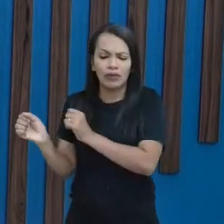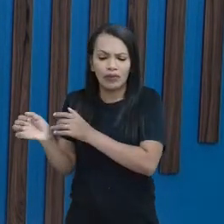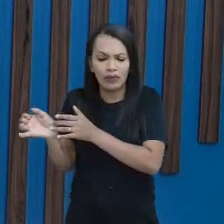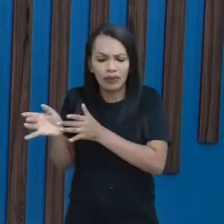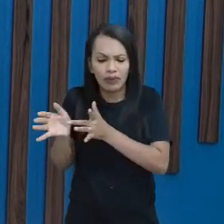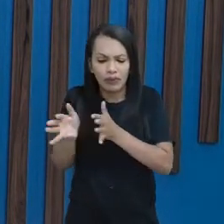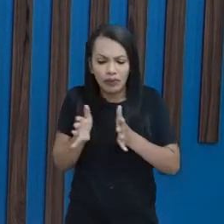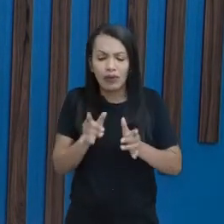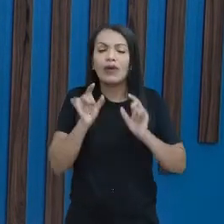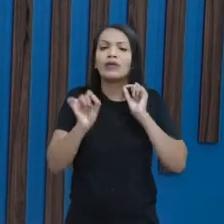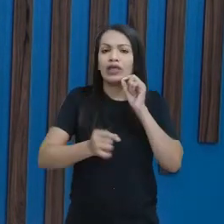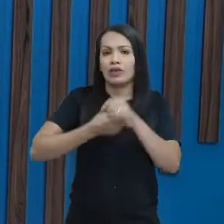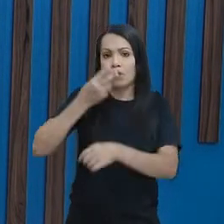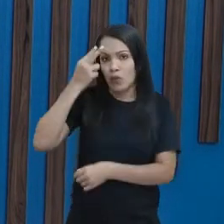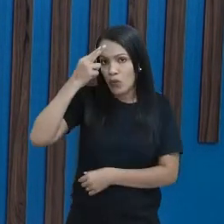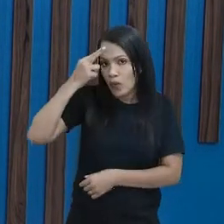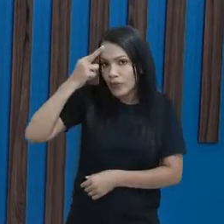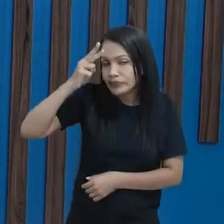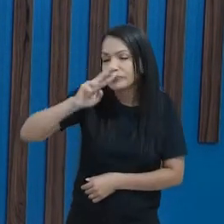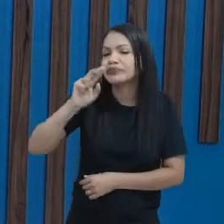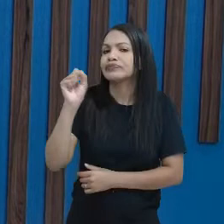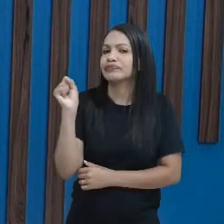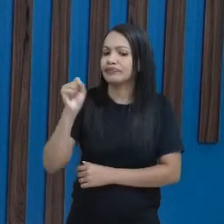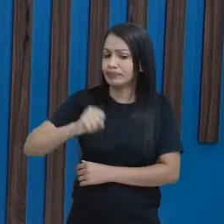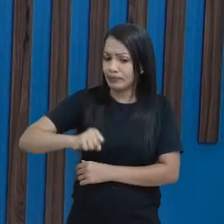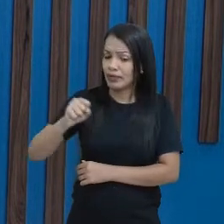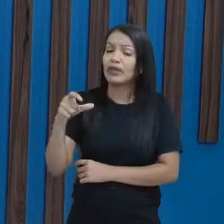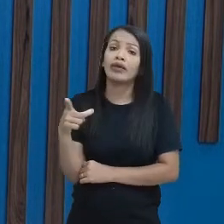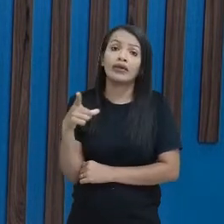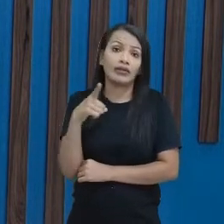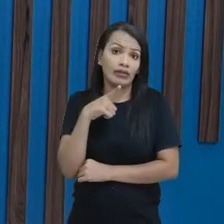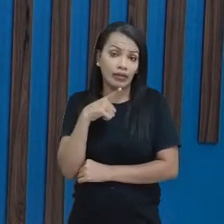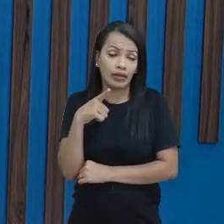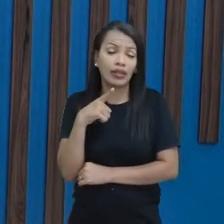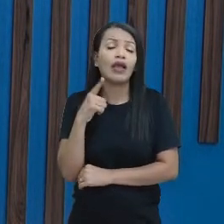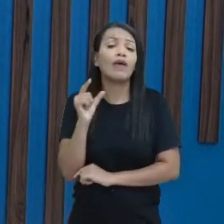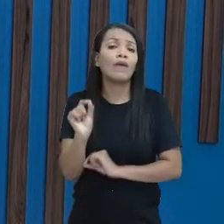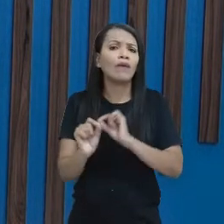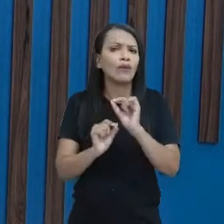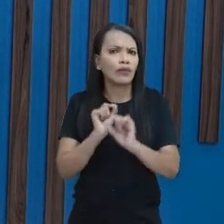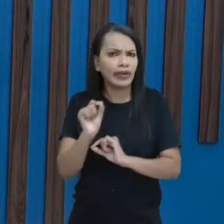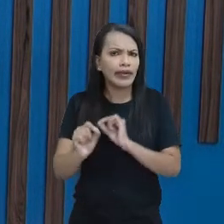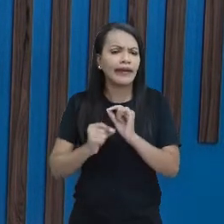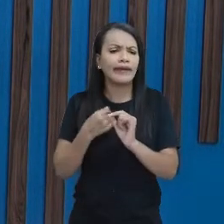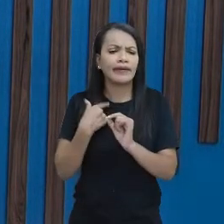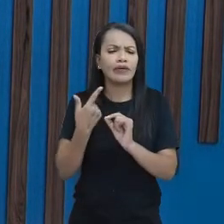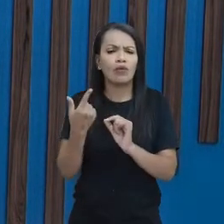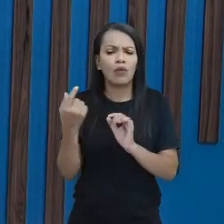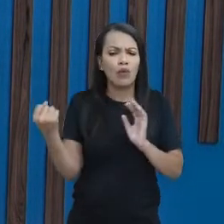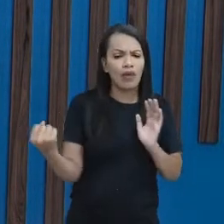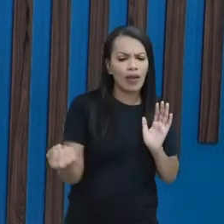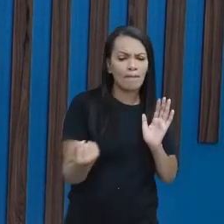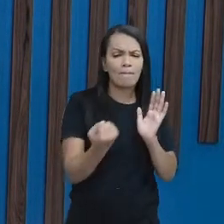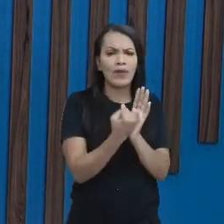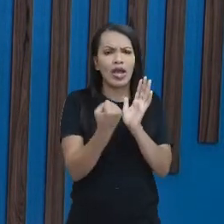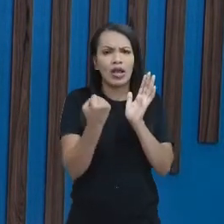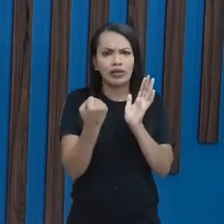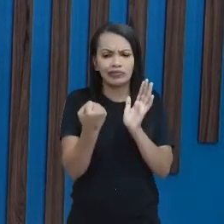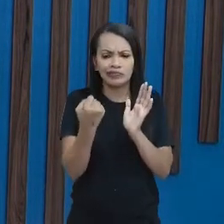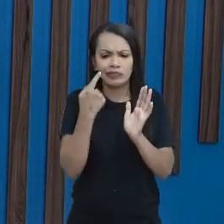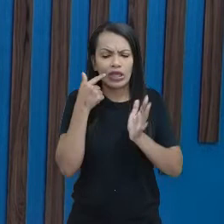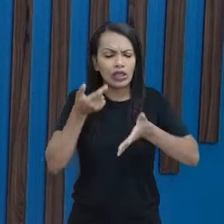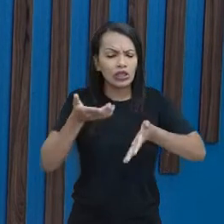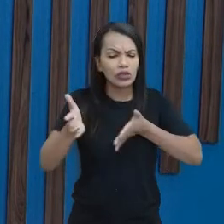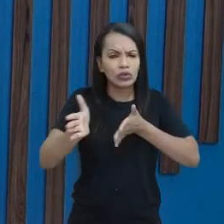que é a história em si e que tem um lugar, que situa-se no tempo e